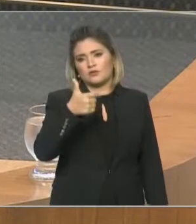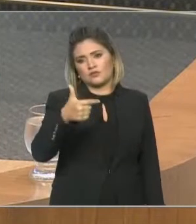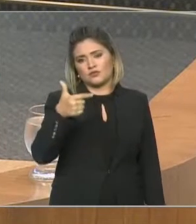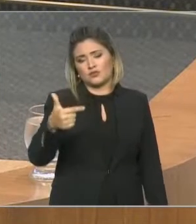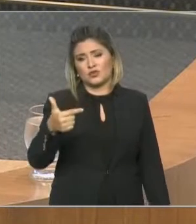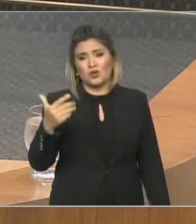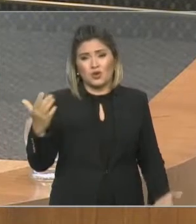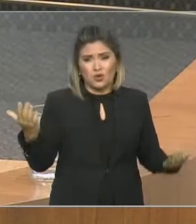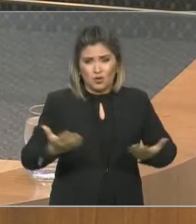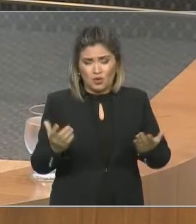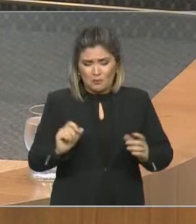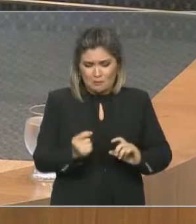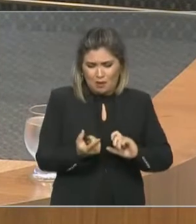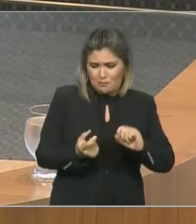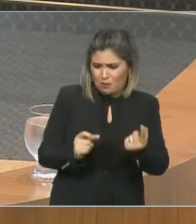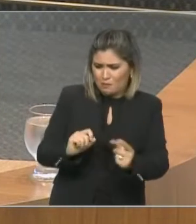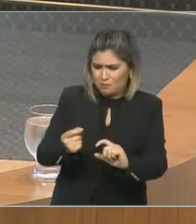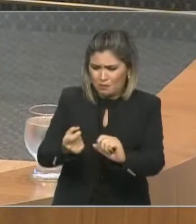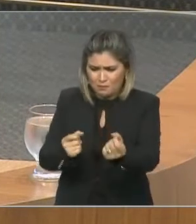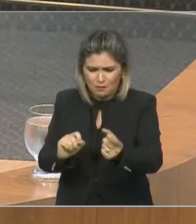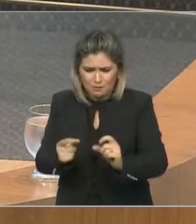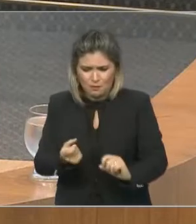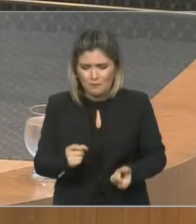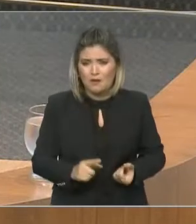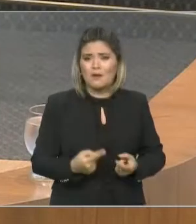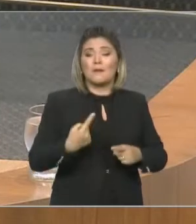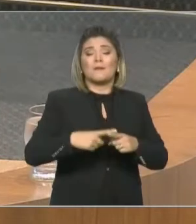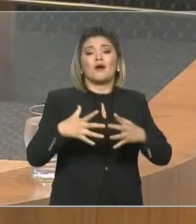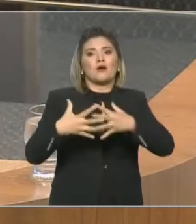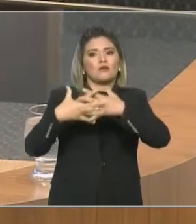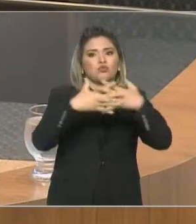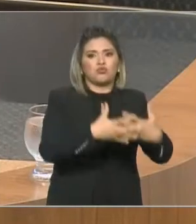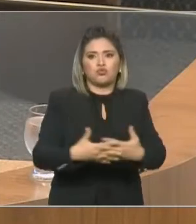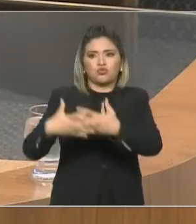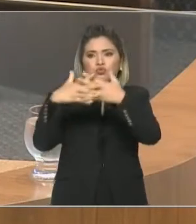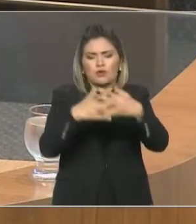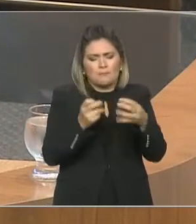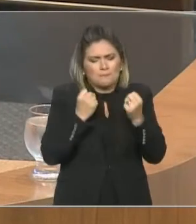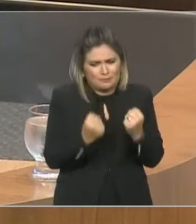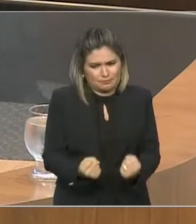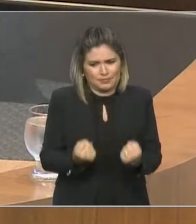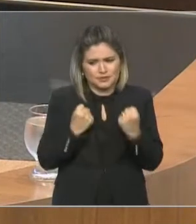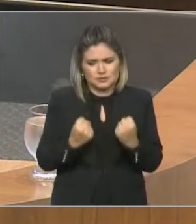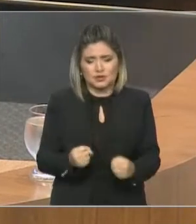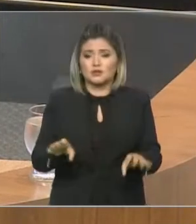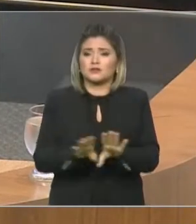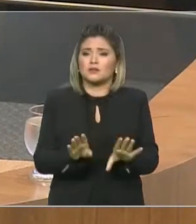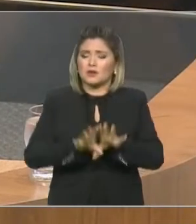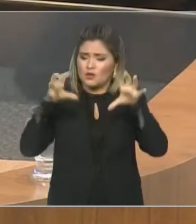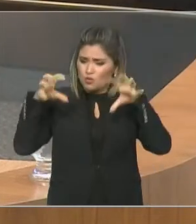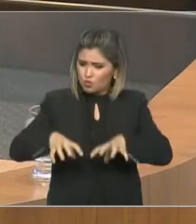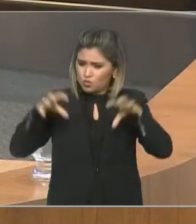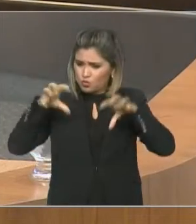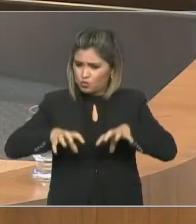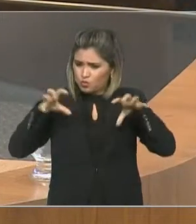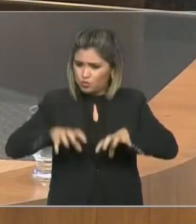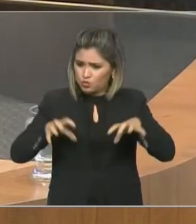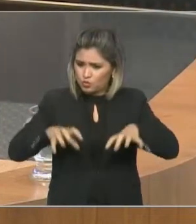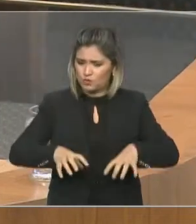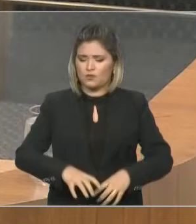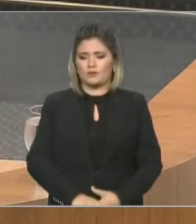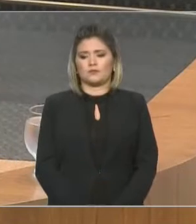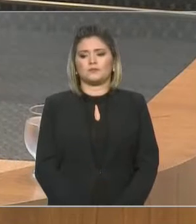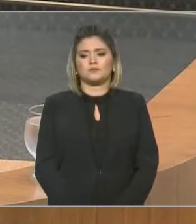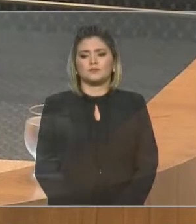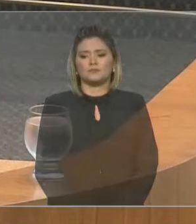do fluxo de veículos, principalmente de caminhões, carros pesados, mas também por causa da chuva. E eu sei que dentro ali